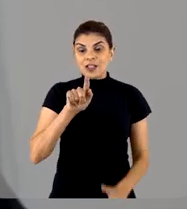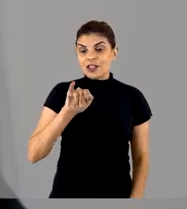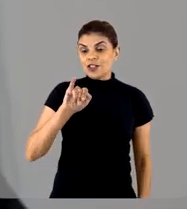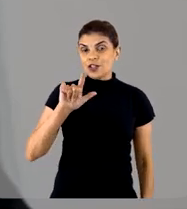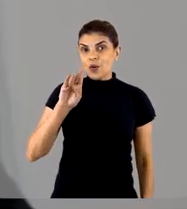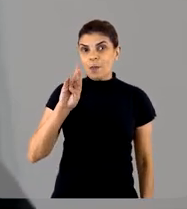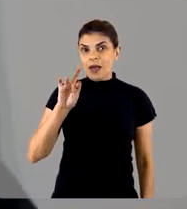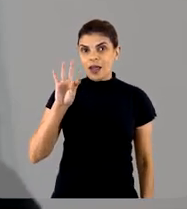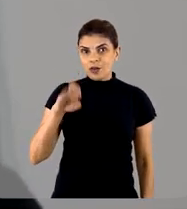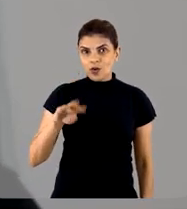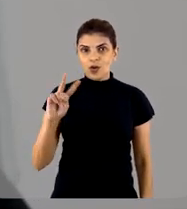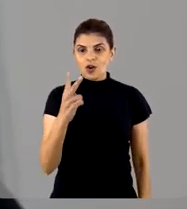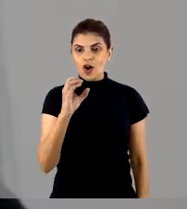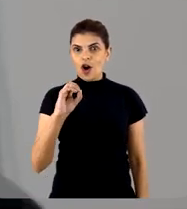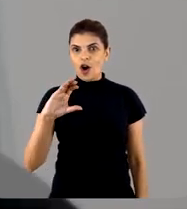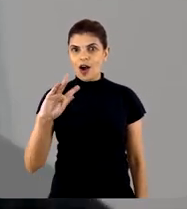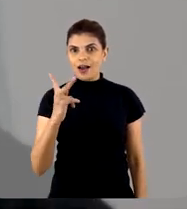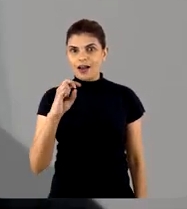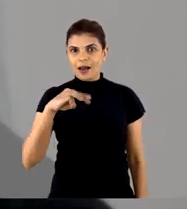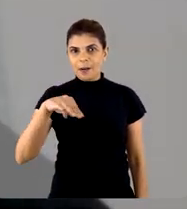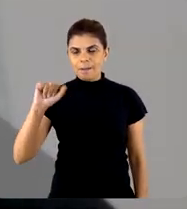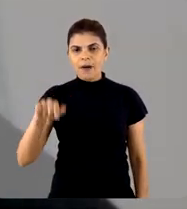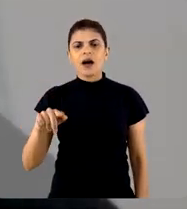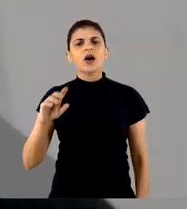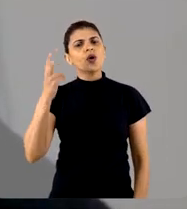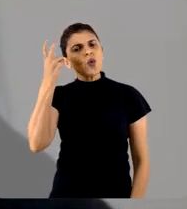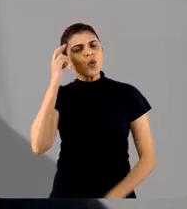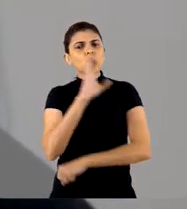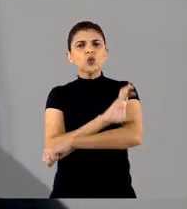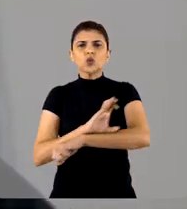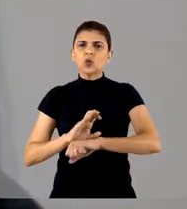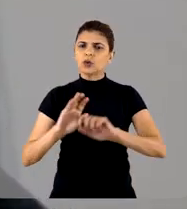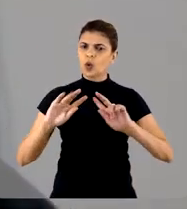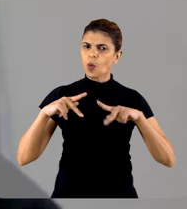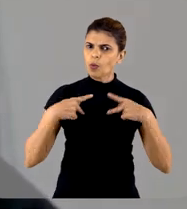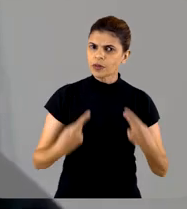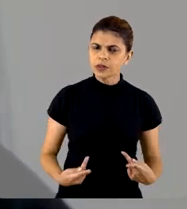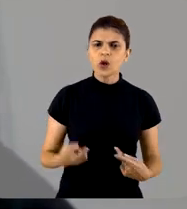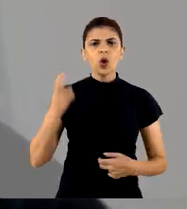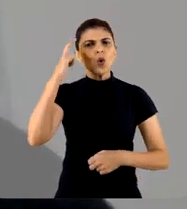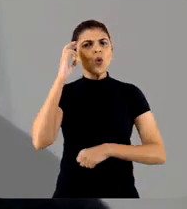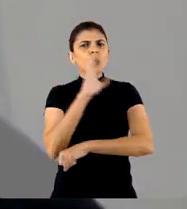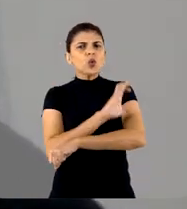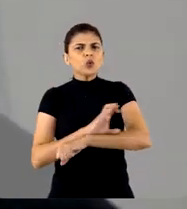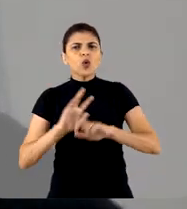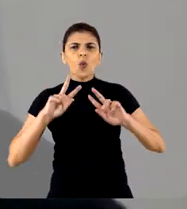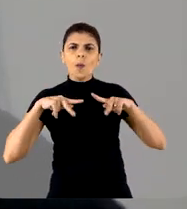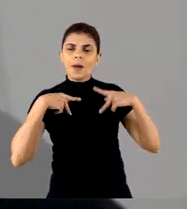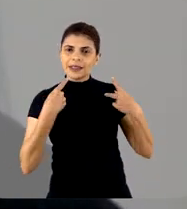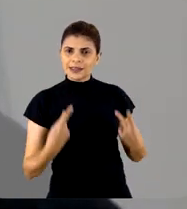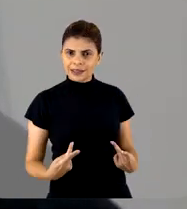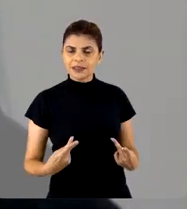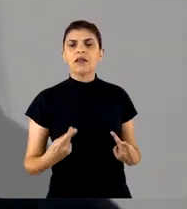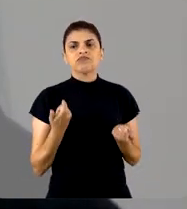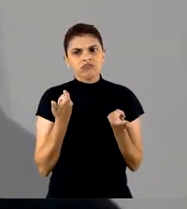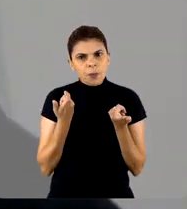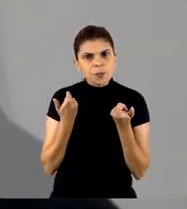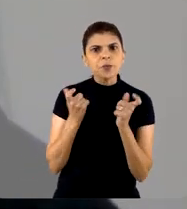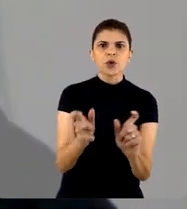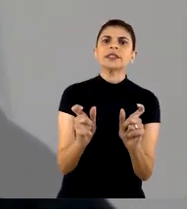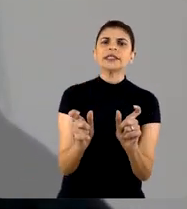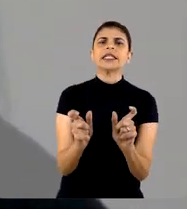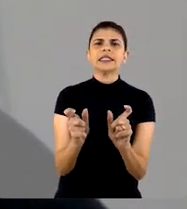Gilberto Hoekman, uma cultura de imunização. Né? Ou seja, o Brasil tem uma história, uma cultura de imunização, né?